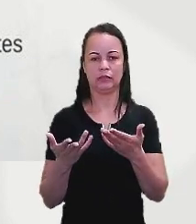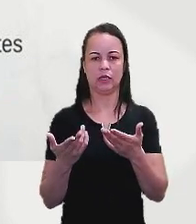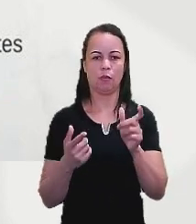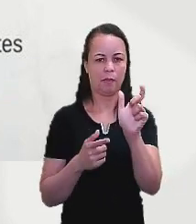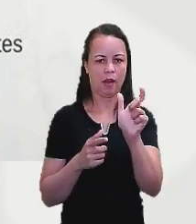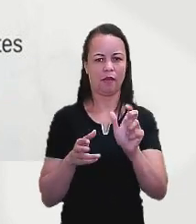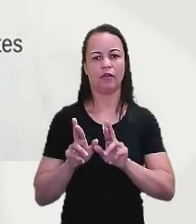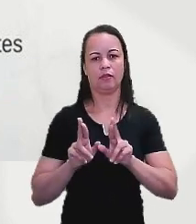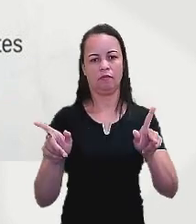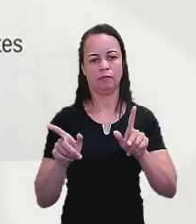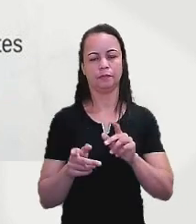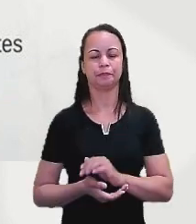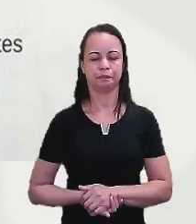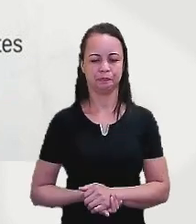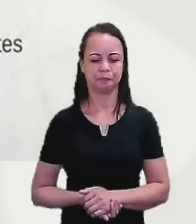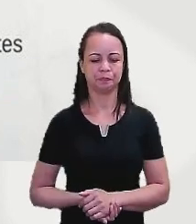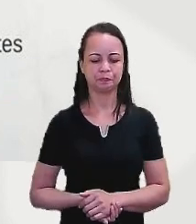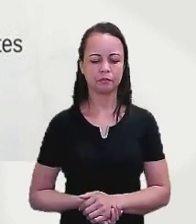palavra, tá?